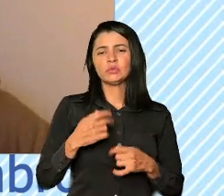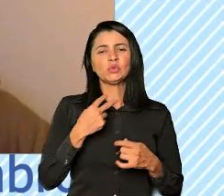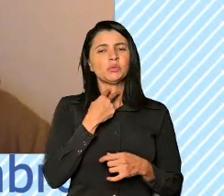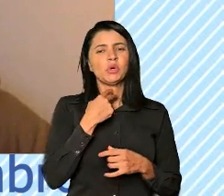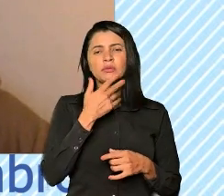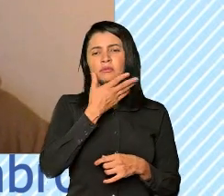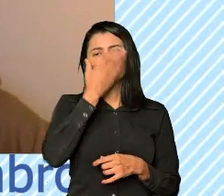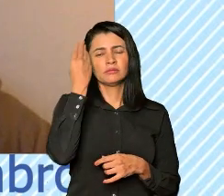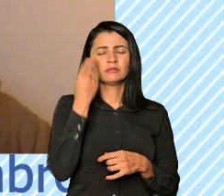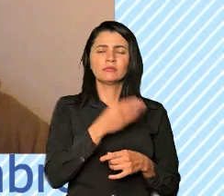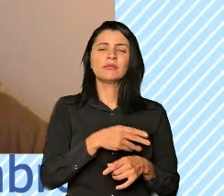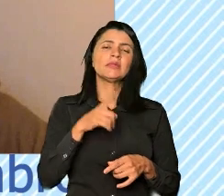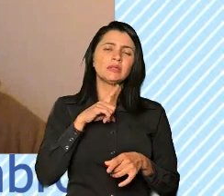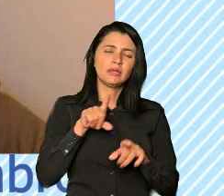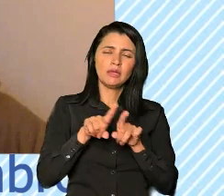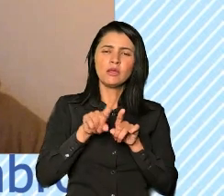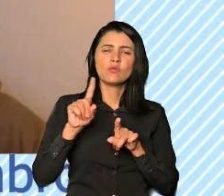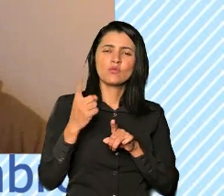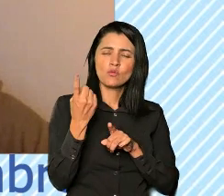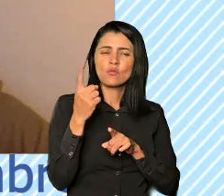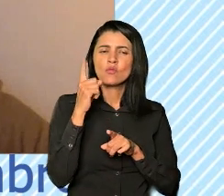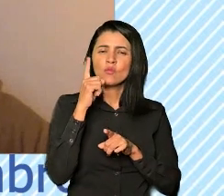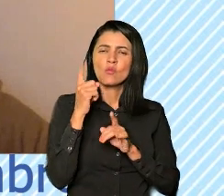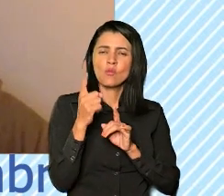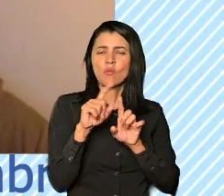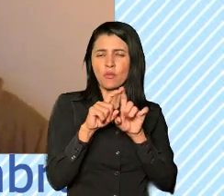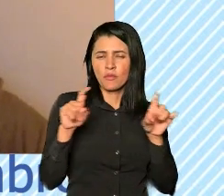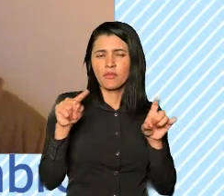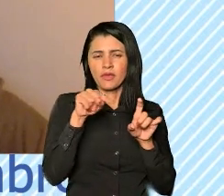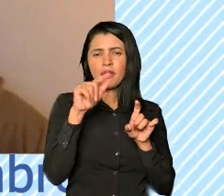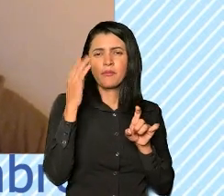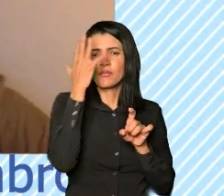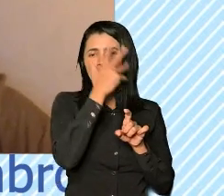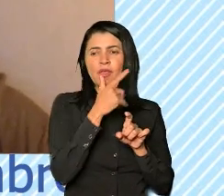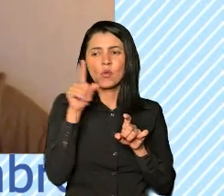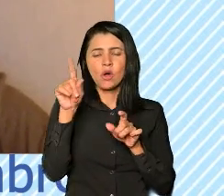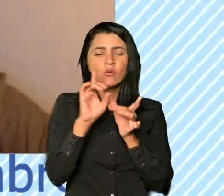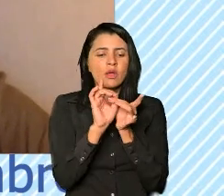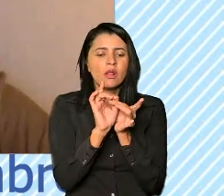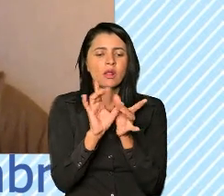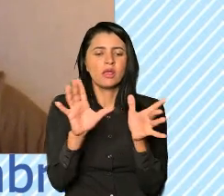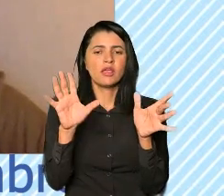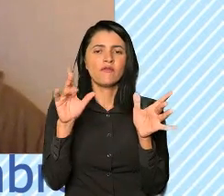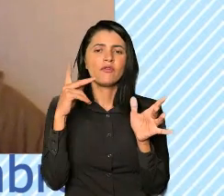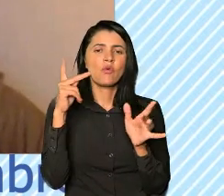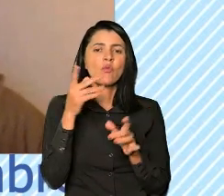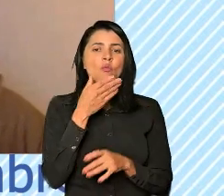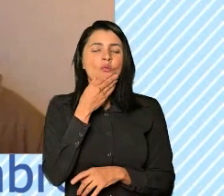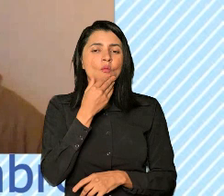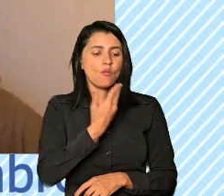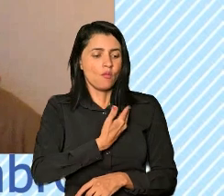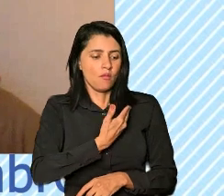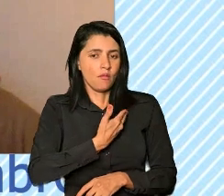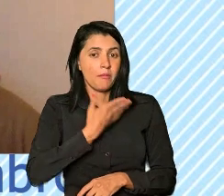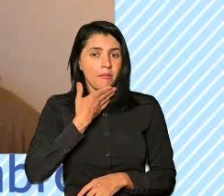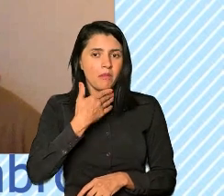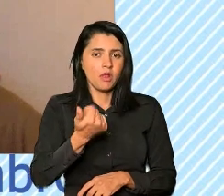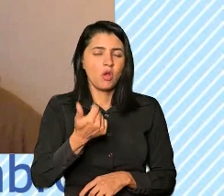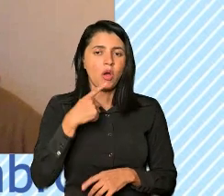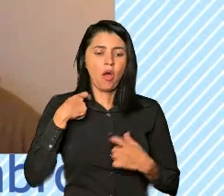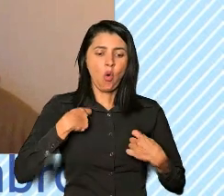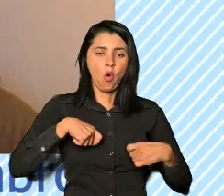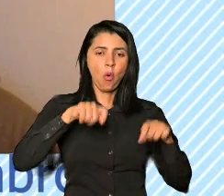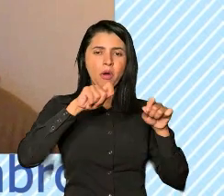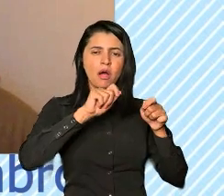E, inclusive, tem uma passagem muito bonita que, quando vem a libertação, tem o melhor amigo dele, eles começam a queimar as